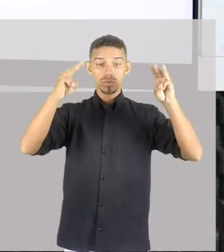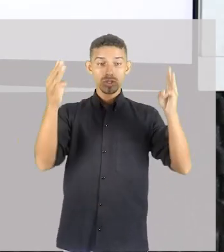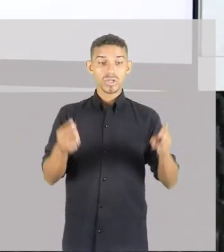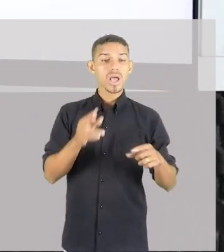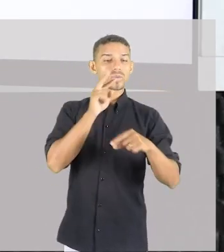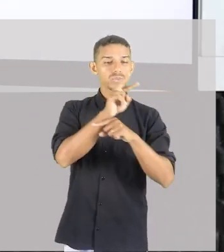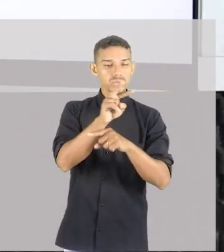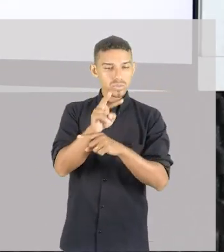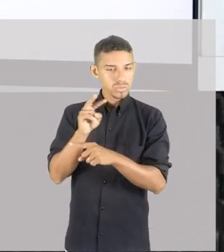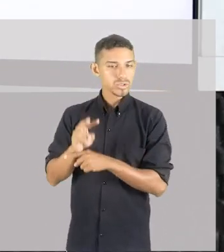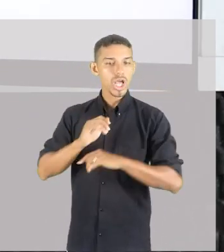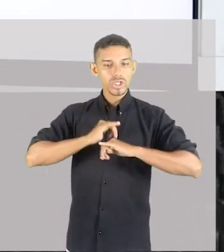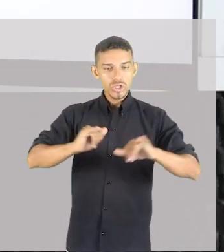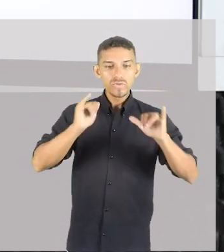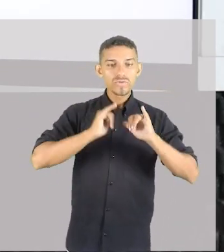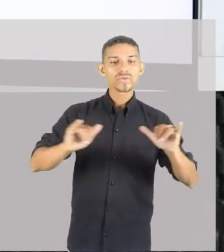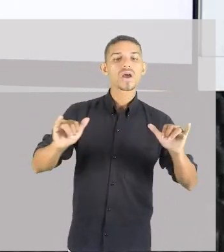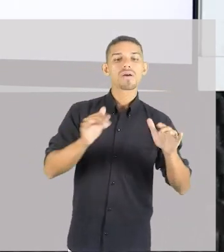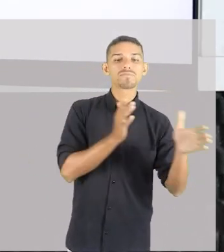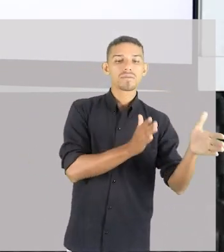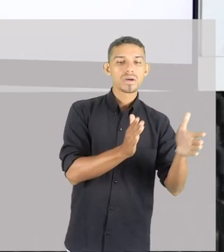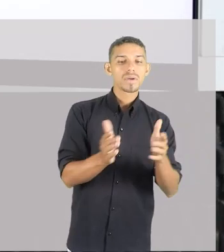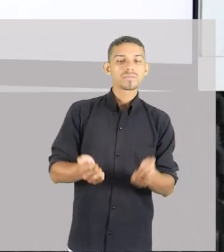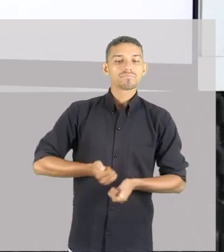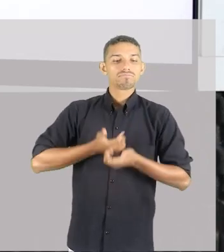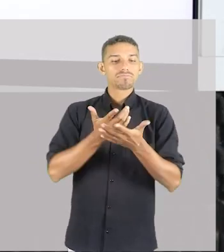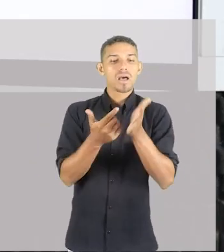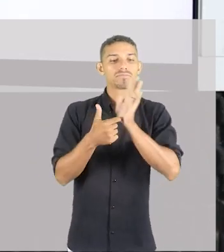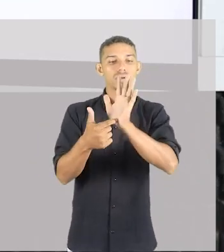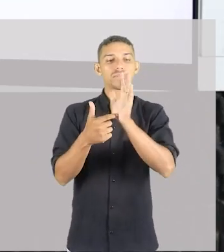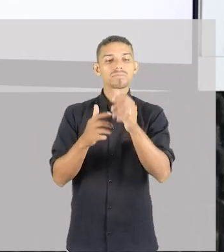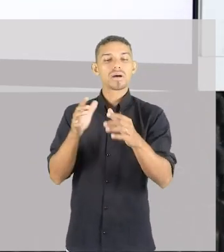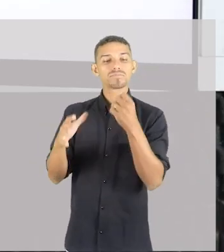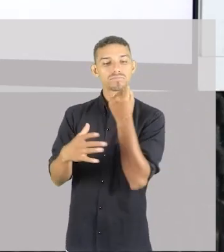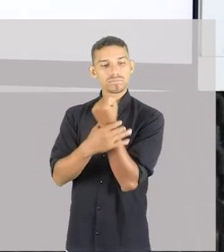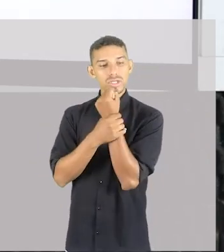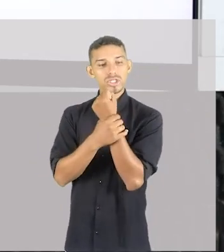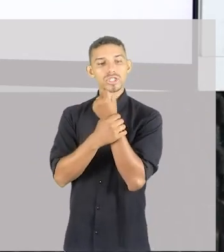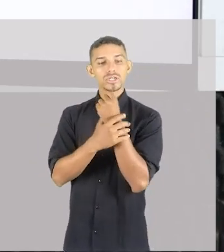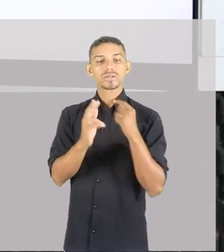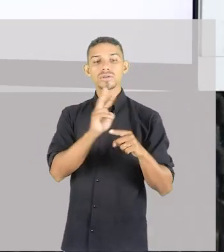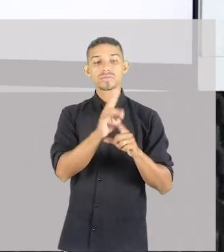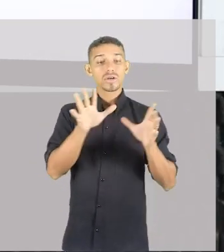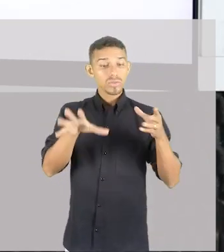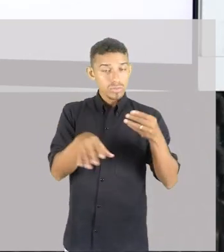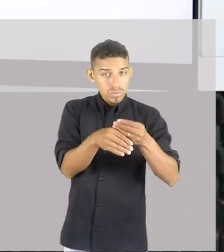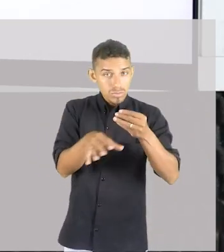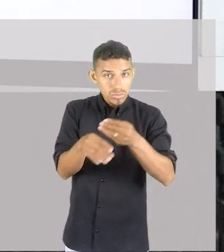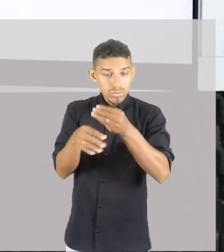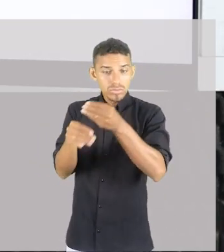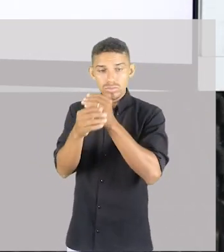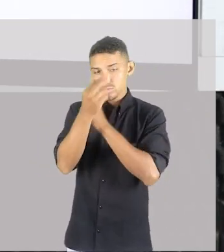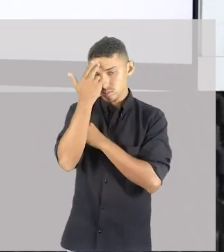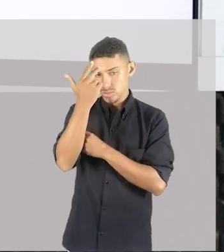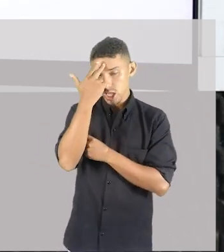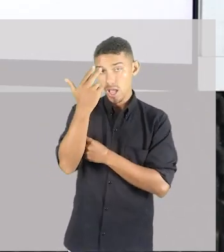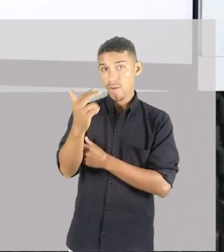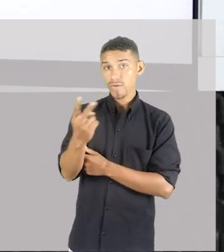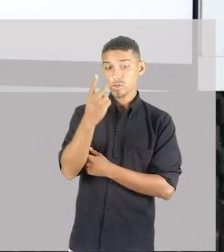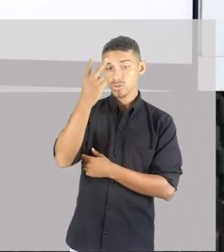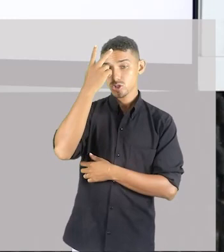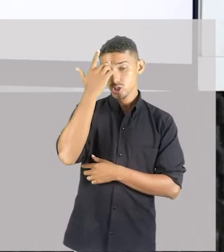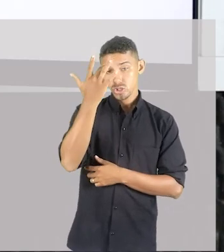Conservar, divulgar, difundir, expor, preservar o conjunto e coleções que alguns de vocês têm de valor